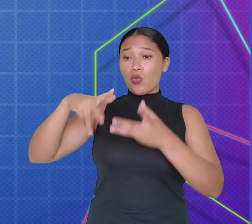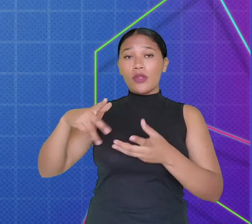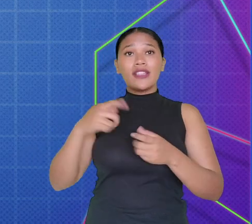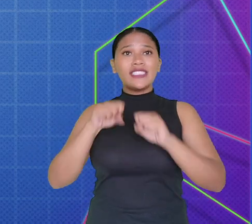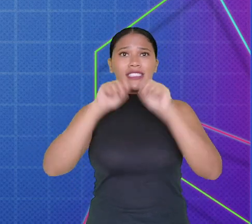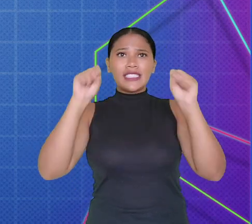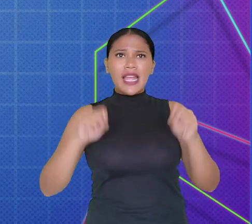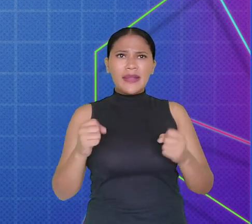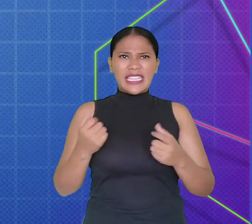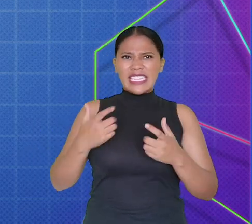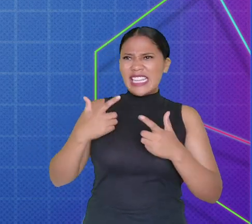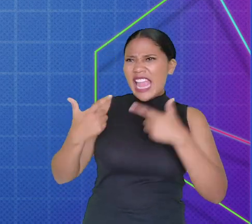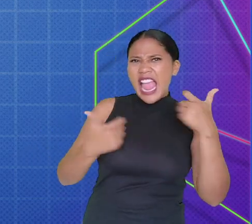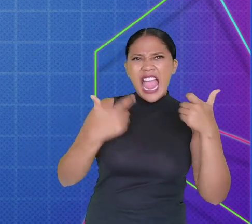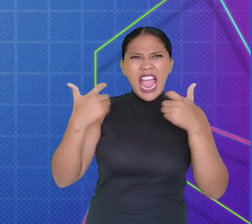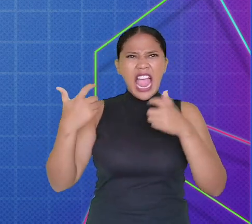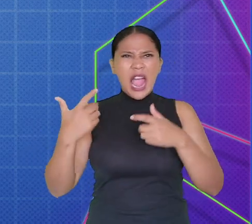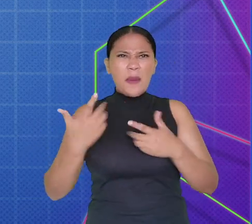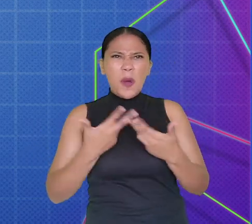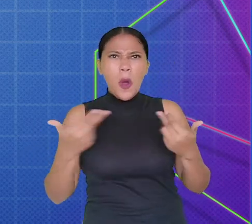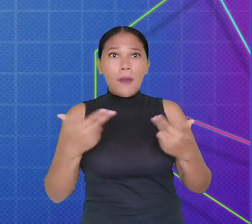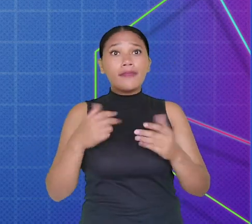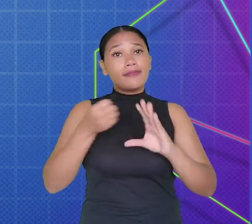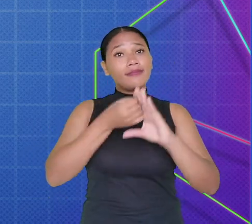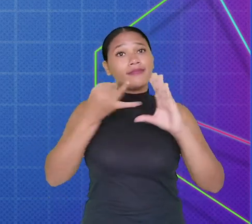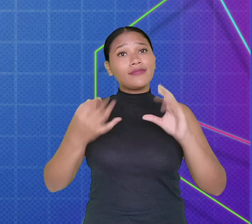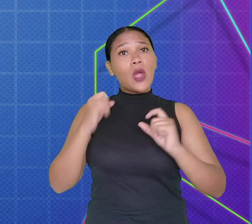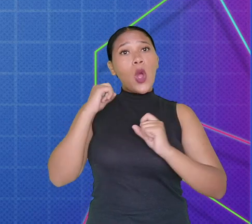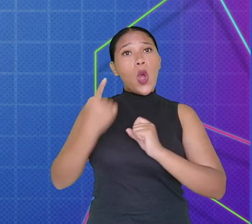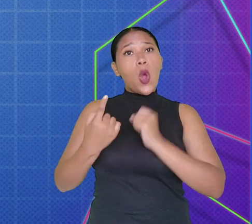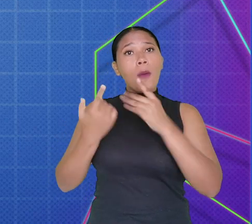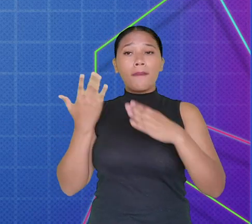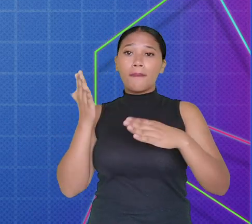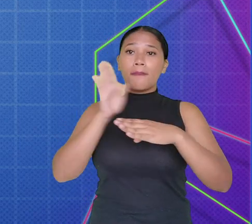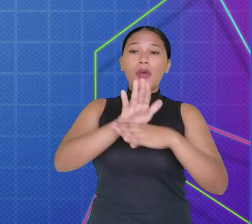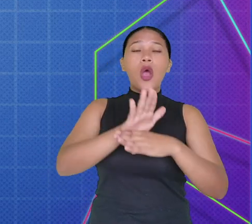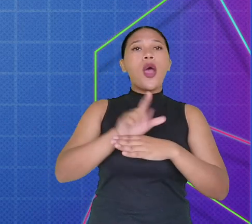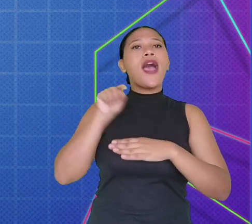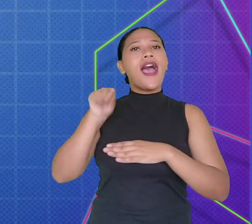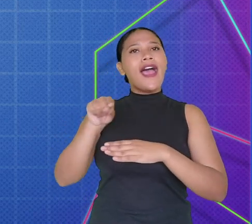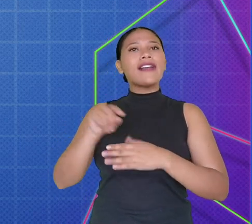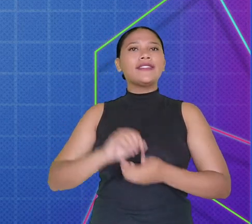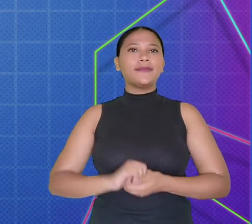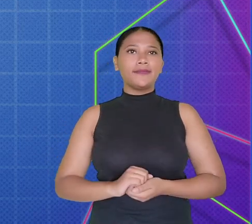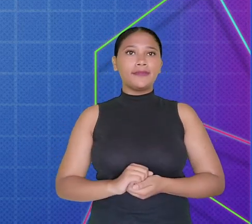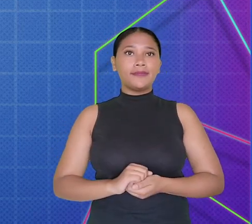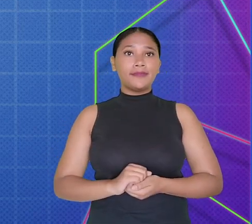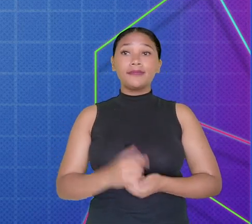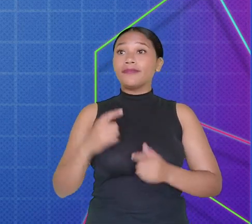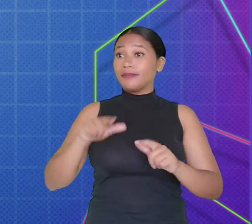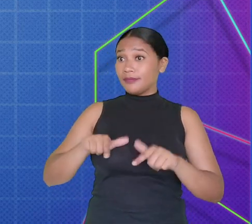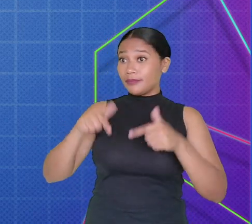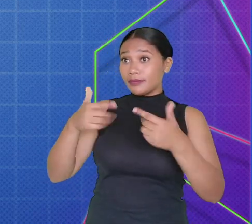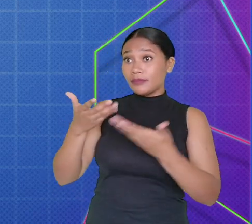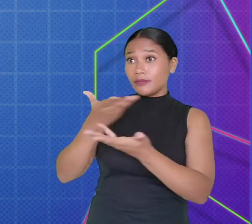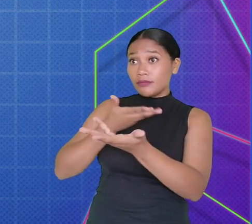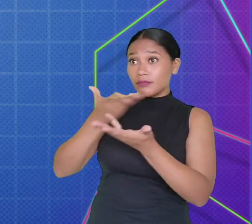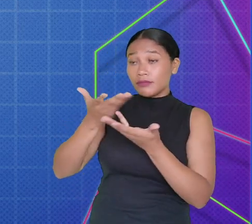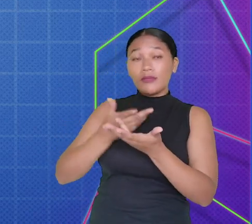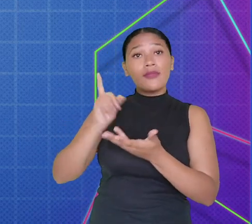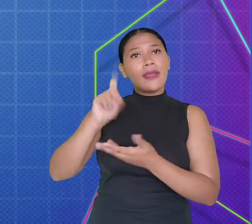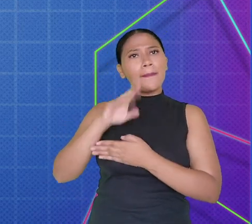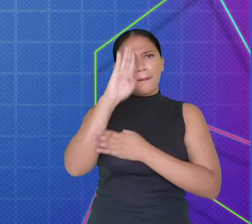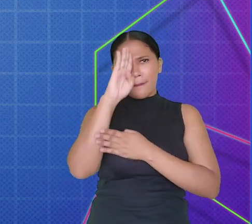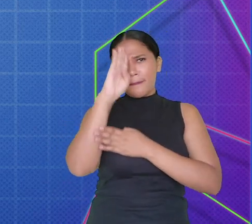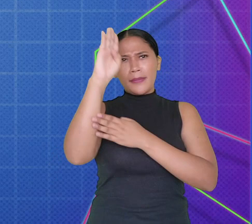mundo aberto e o sistema de guerras e batalhas são algumas das características que contribuem para essa implementação. As interações